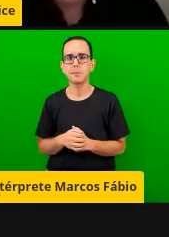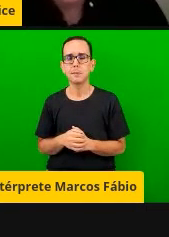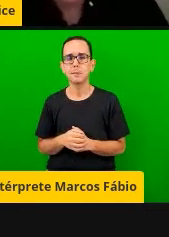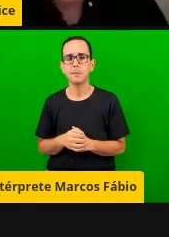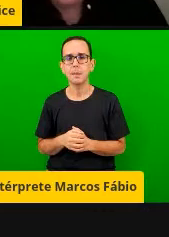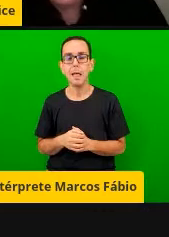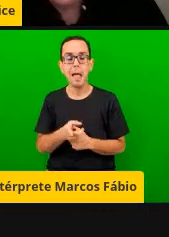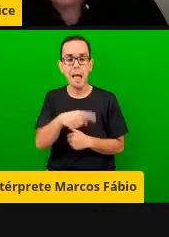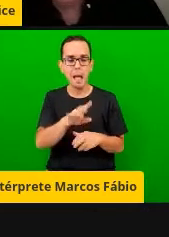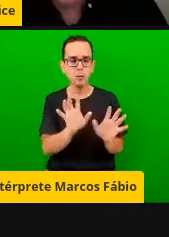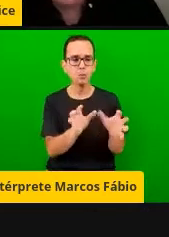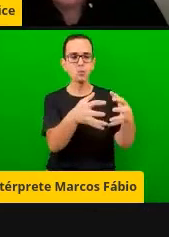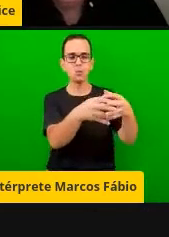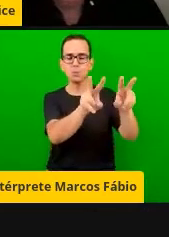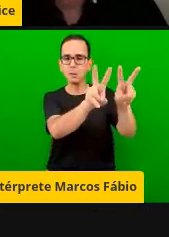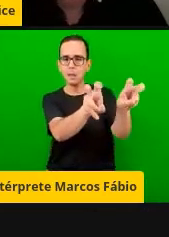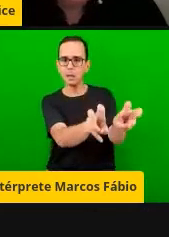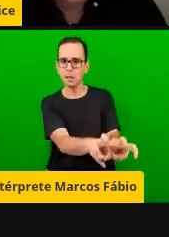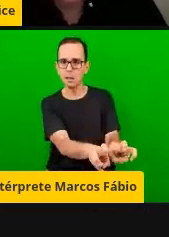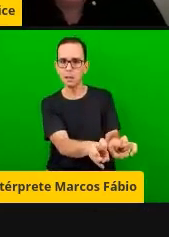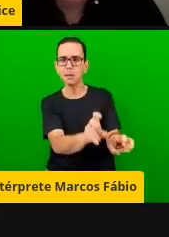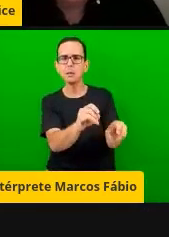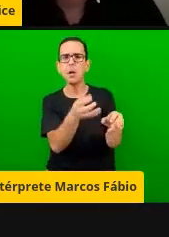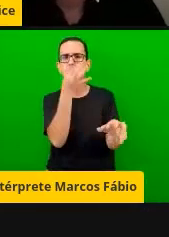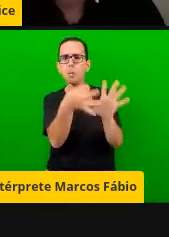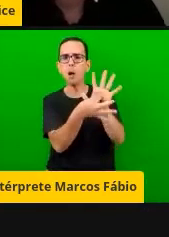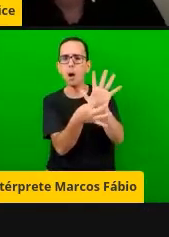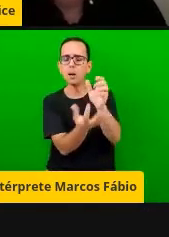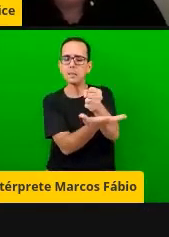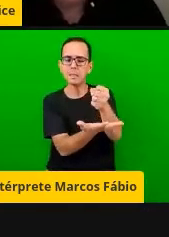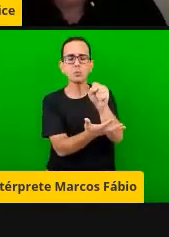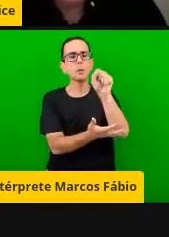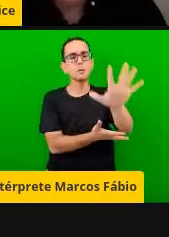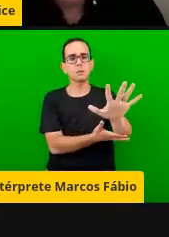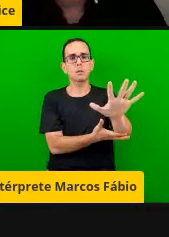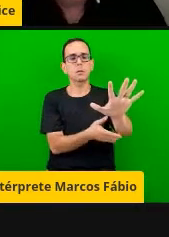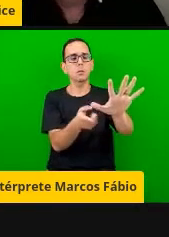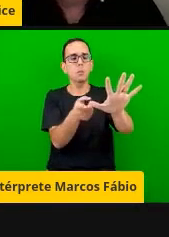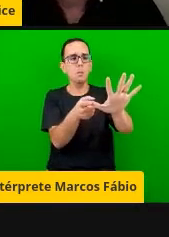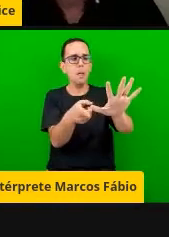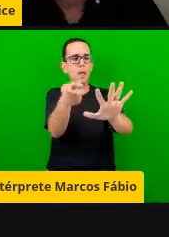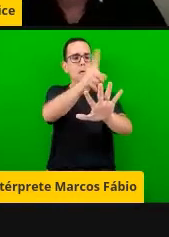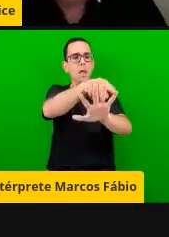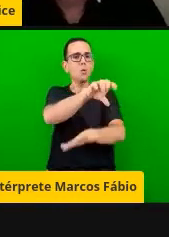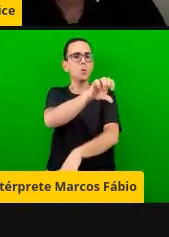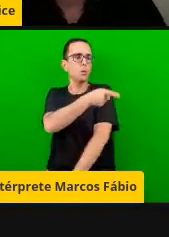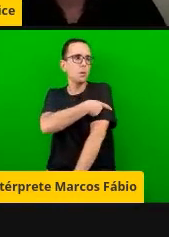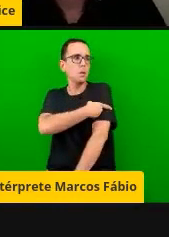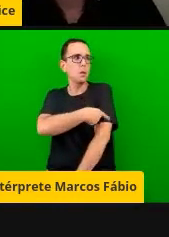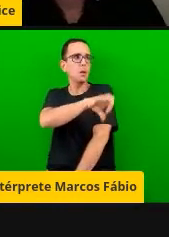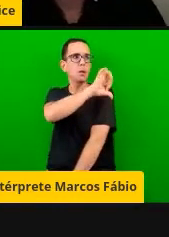unidades temáticas propostas na base são 5, elas são iguais, do 1º ao 9º ano, né? Então, essas 5